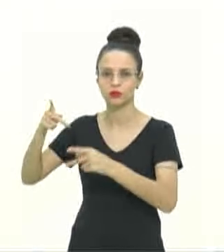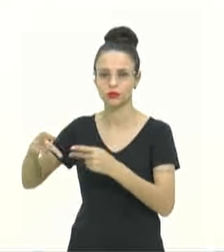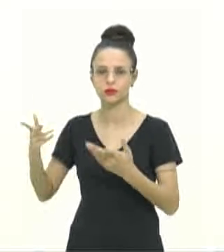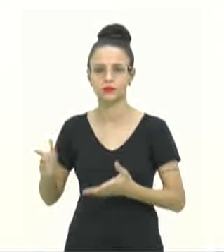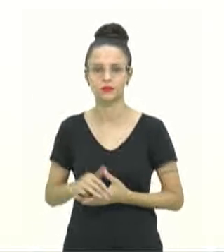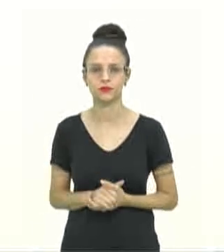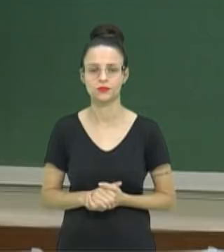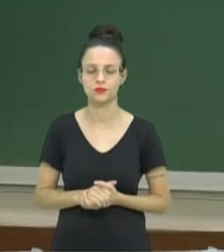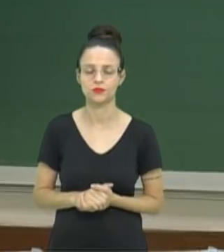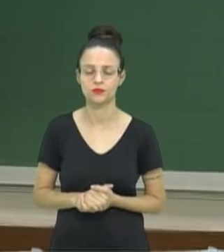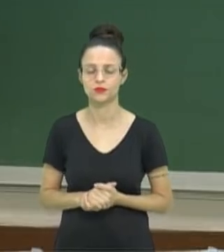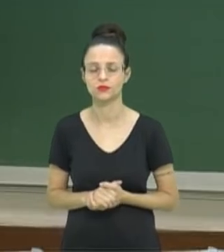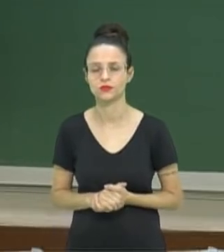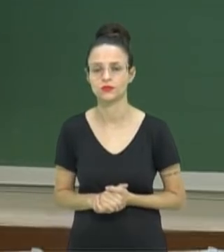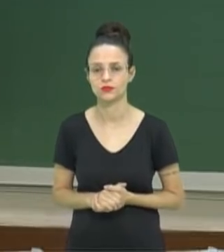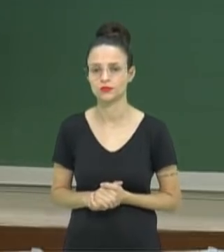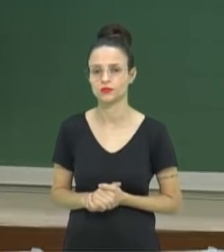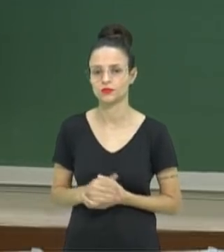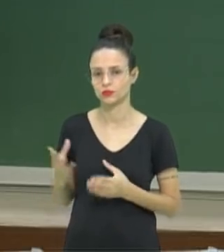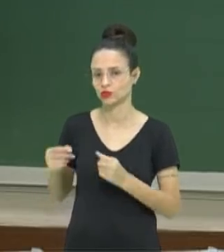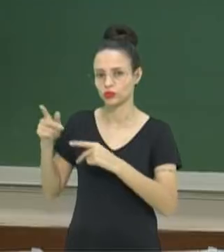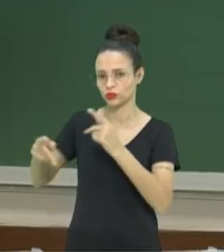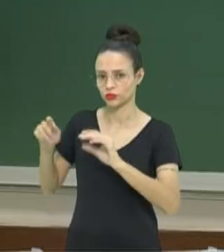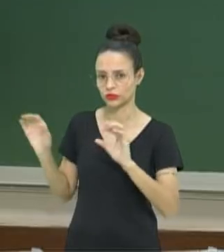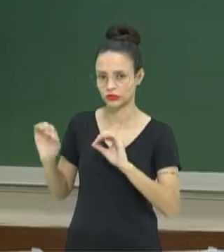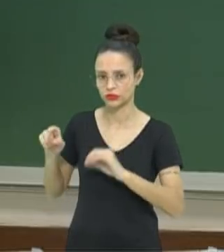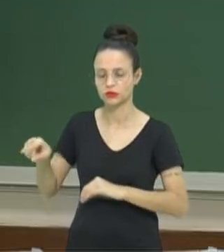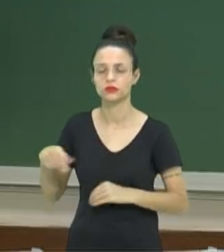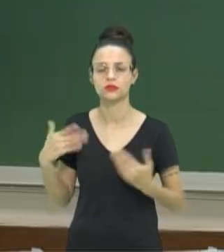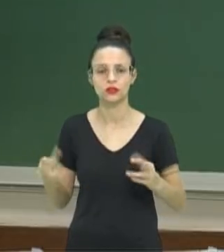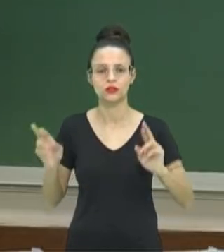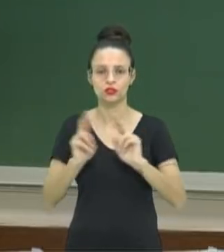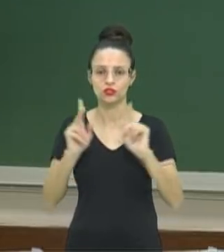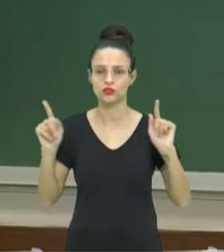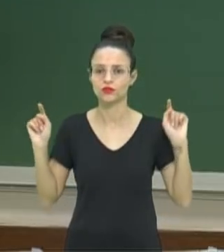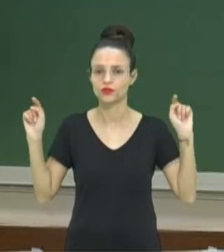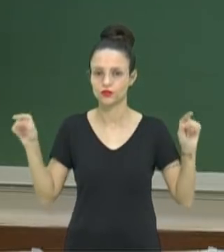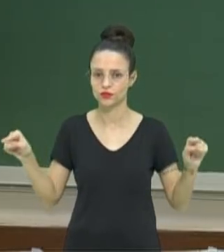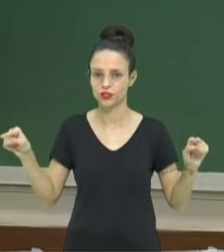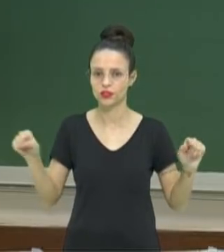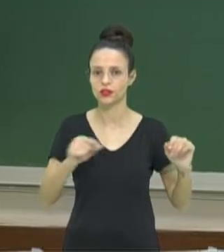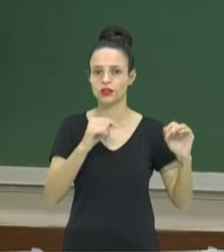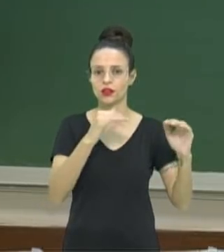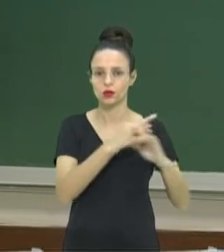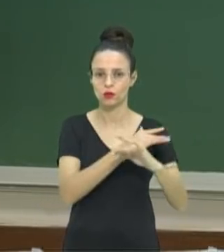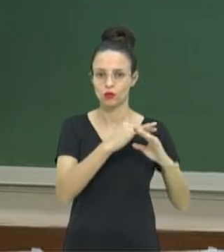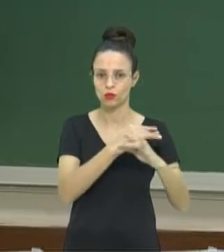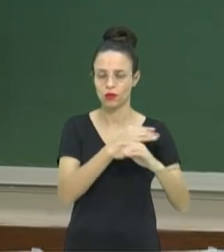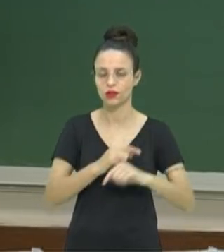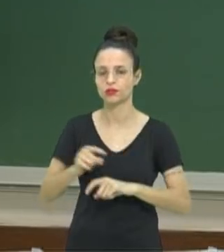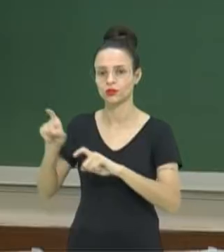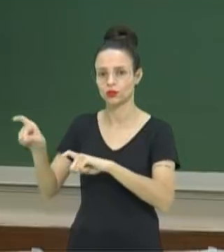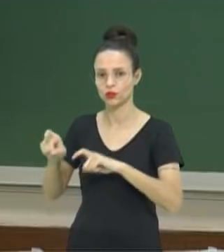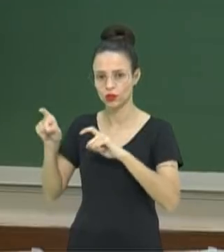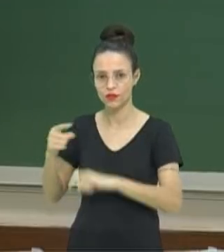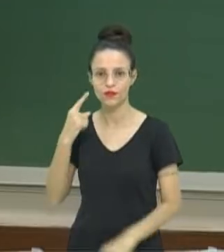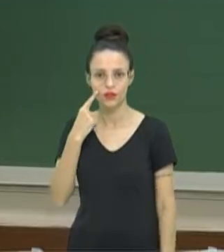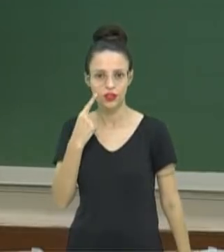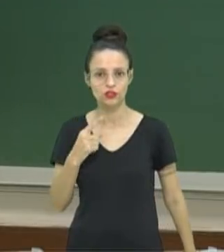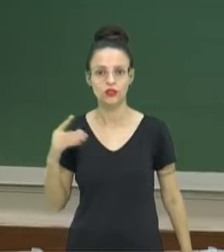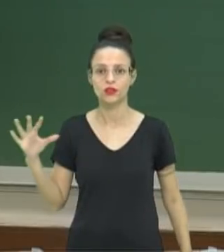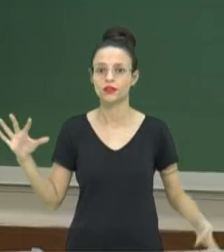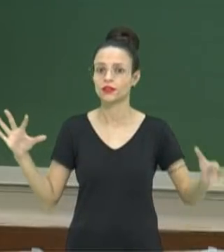adensamentos populacionais ou grande concentração de população. Então a diferença ali entre urbano e rural, certo? Vejam que